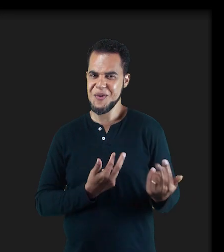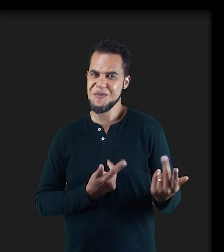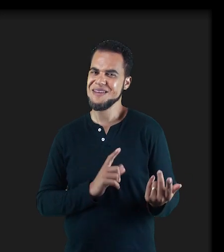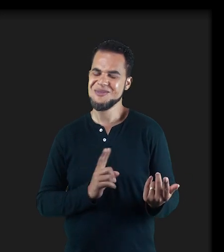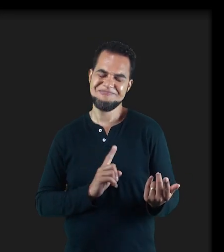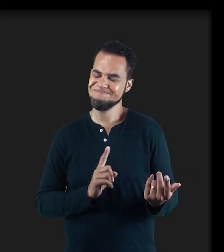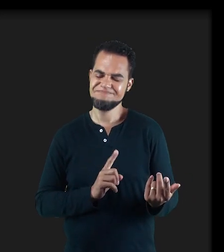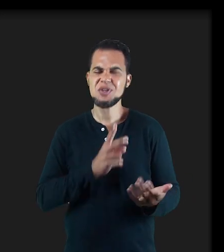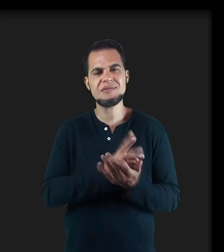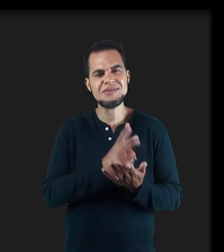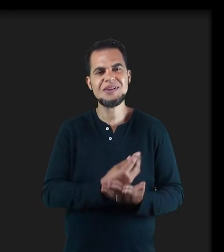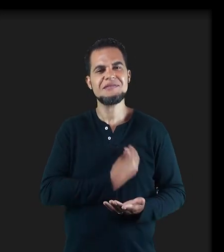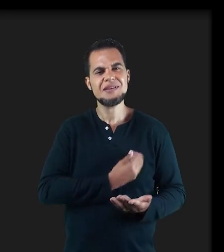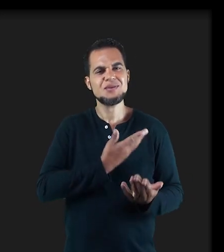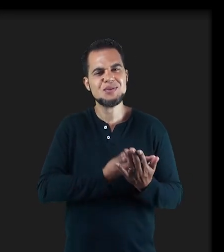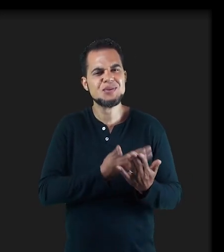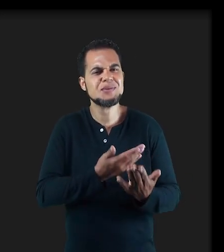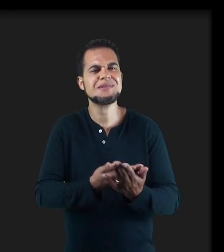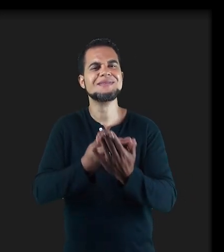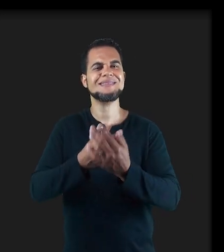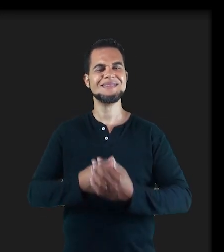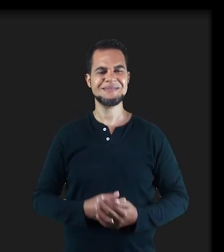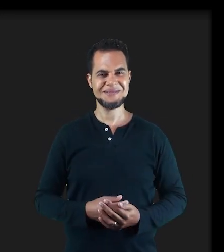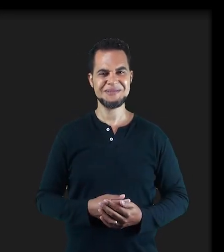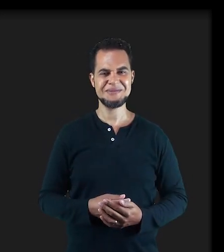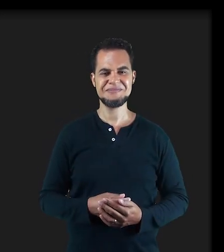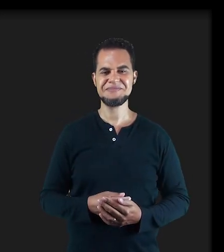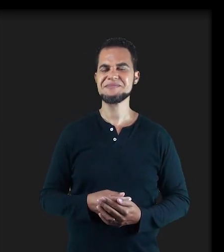eu, para ela continuar a vida dela estudando, para